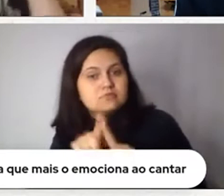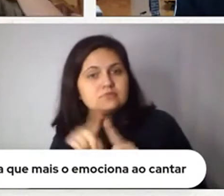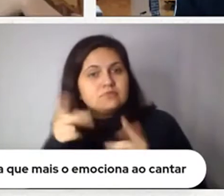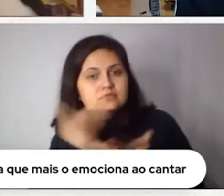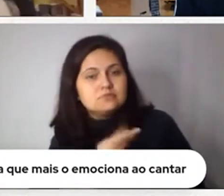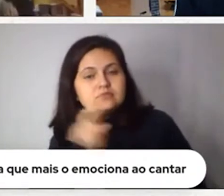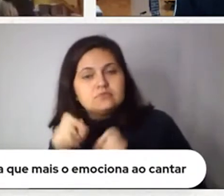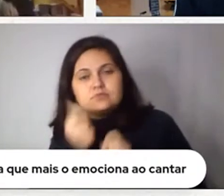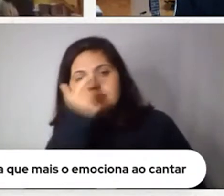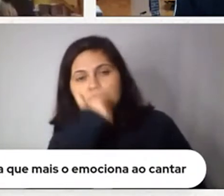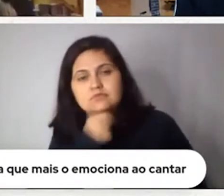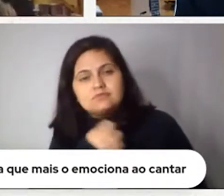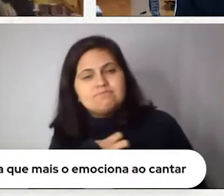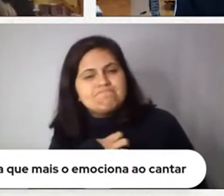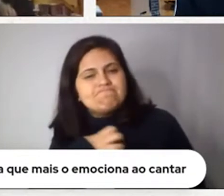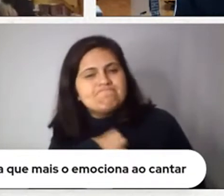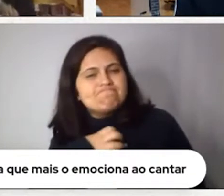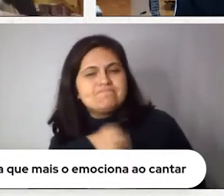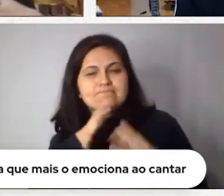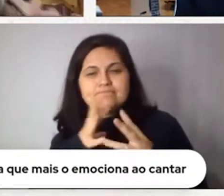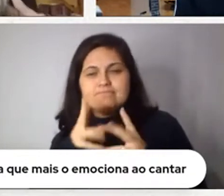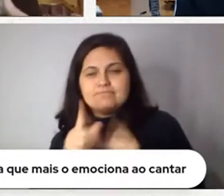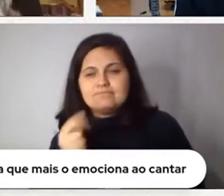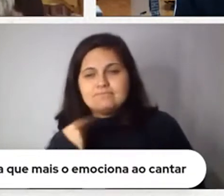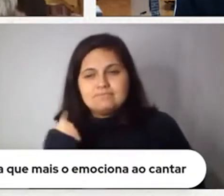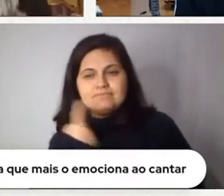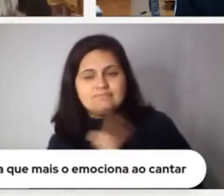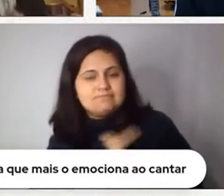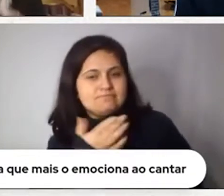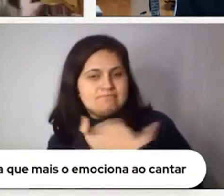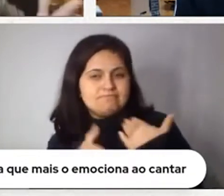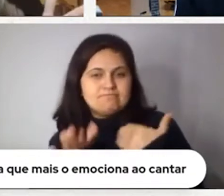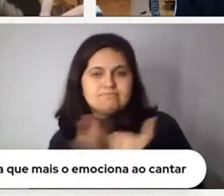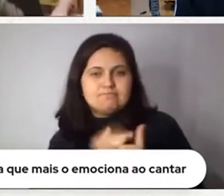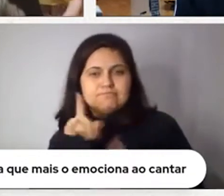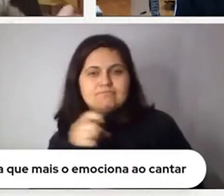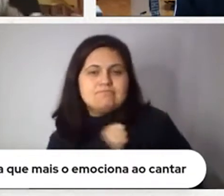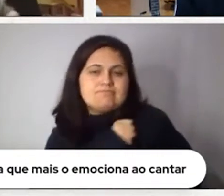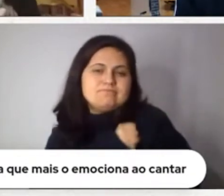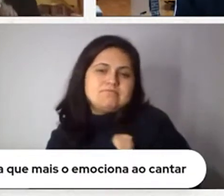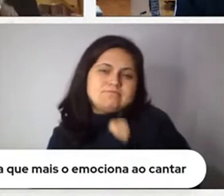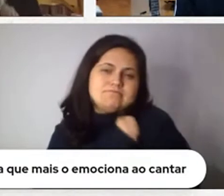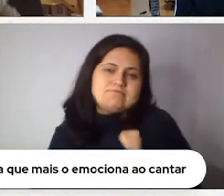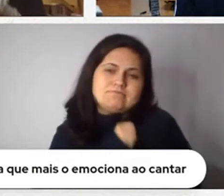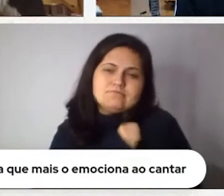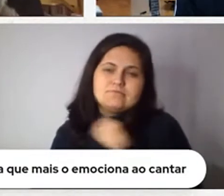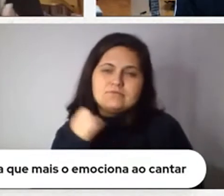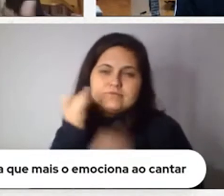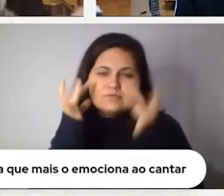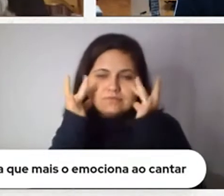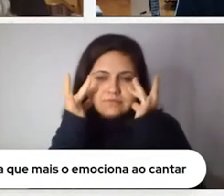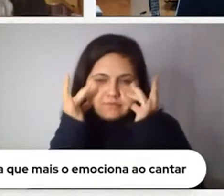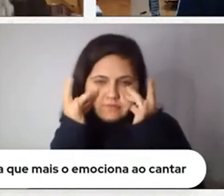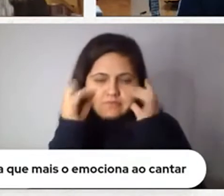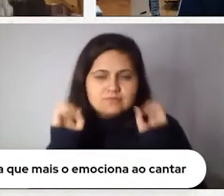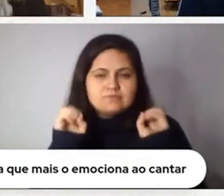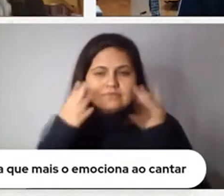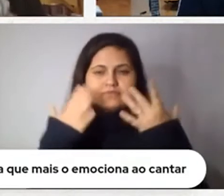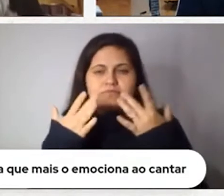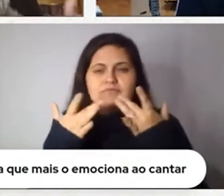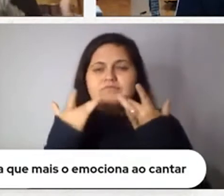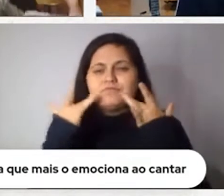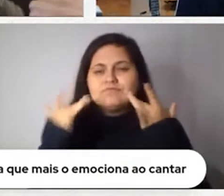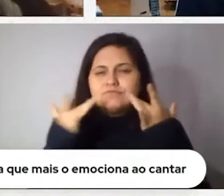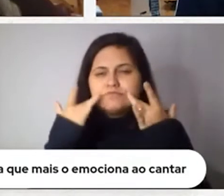que é o que eu acho que o sentimento de todos nós, né, é a saudade de ir nos eventos presenciais, de ir no Teatro São